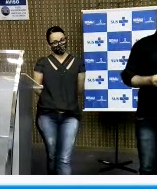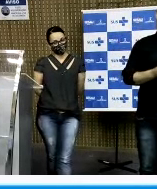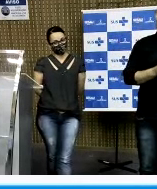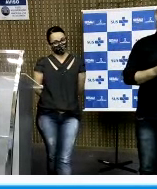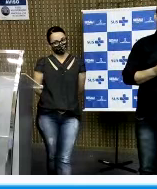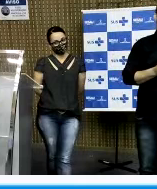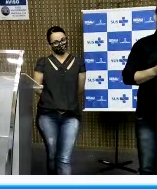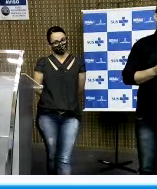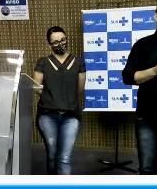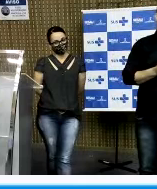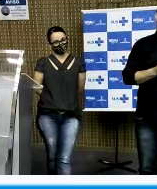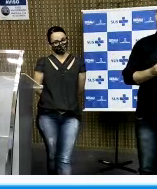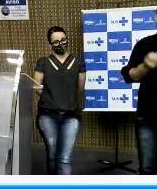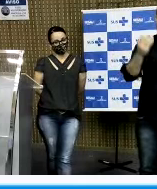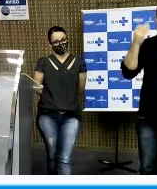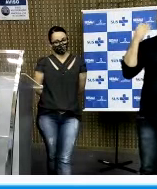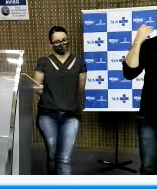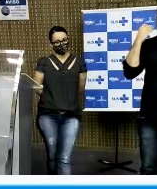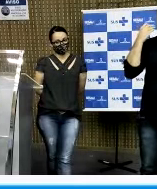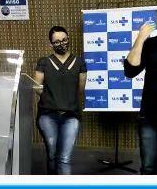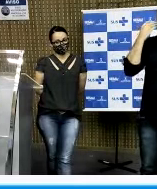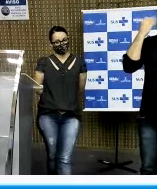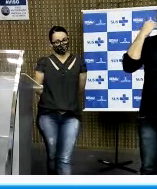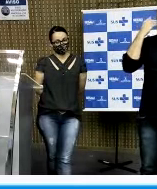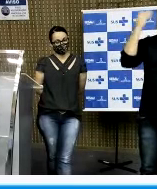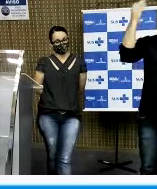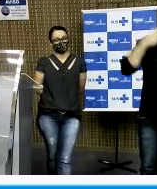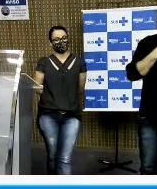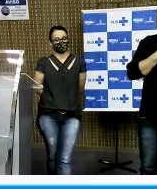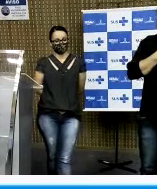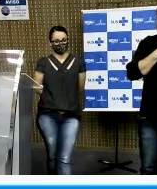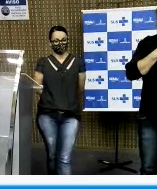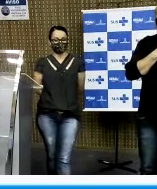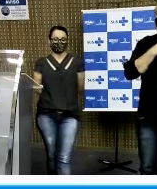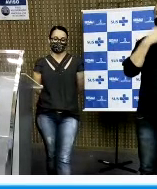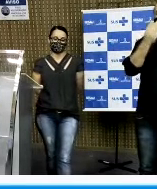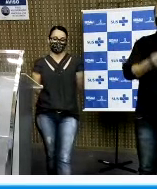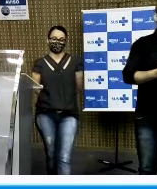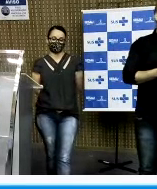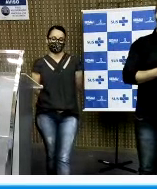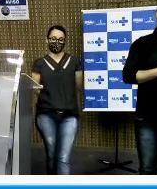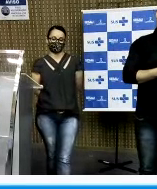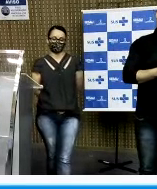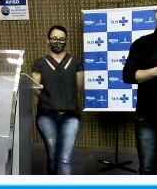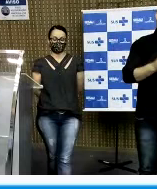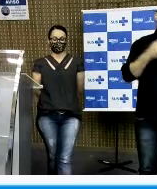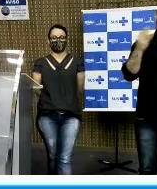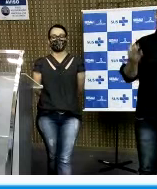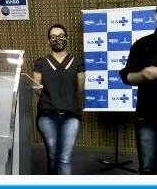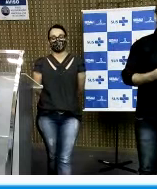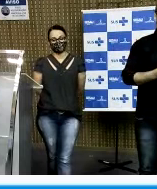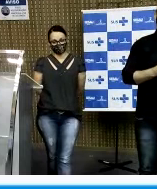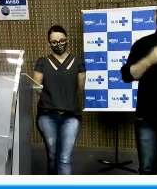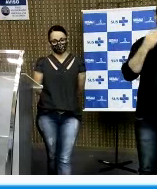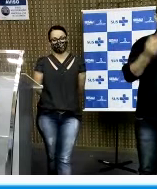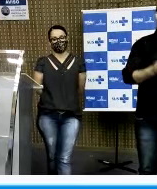para 45,8%, porque do final de 2020, ali praticamente junto com a minha lotação na unidade, tivemos a lotação da Maria Lúcia, uma assistente social